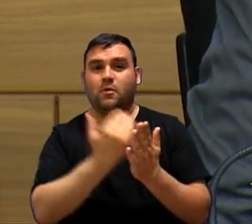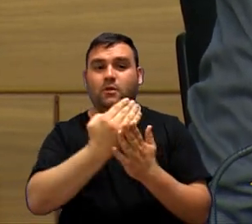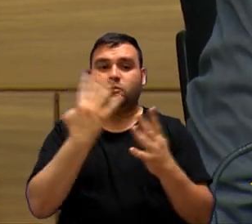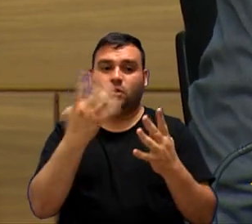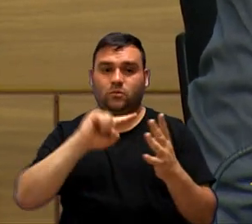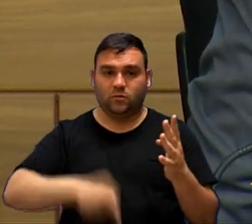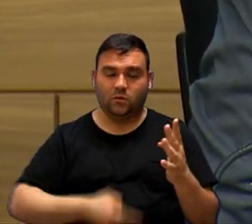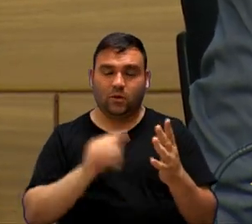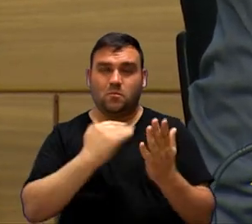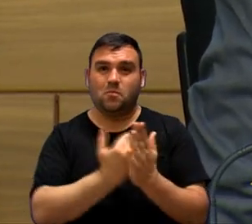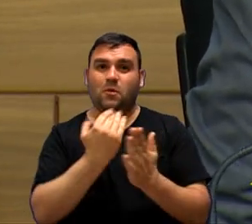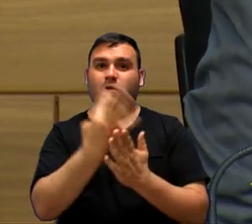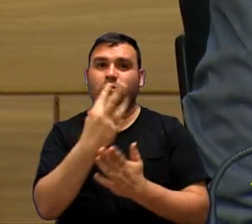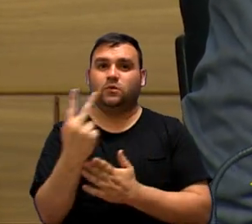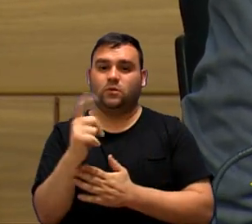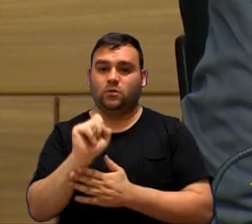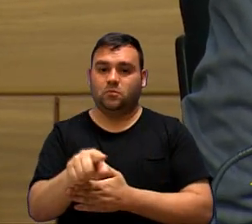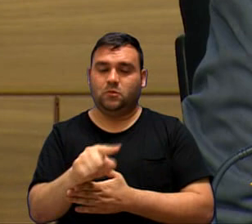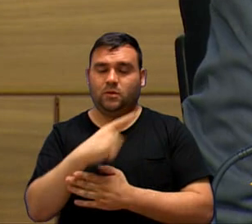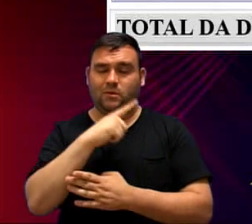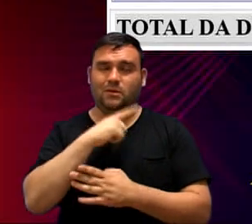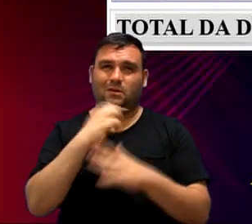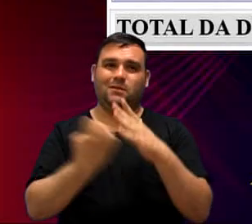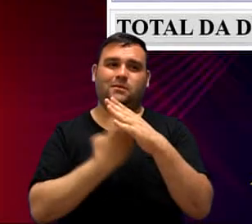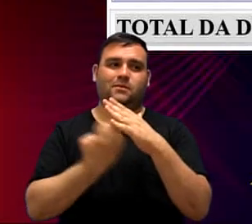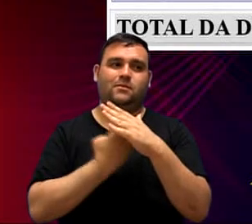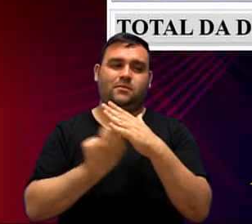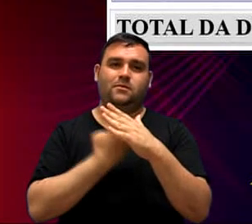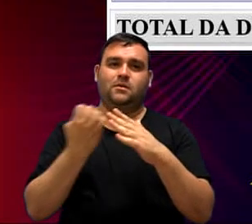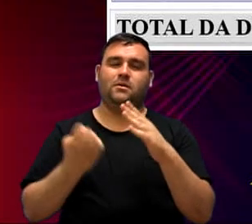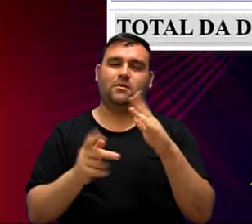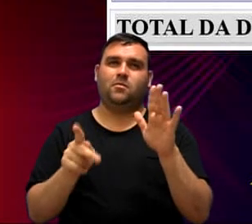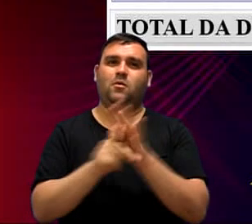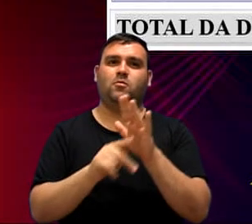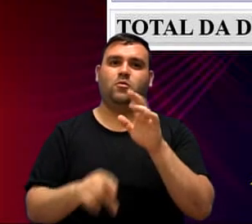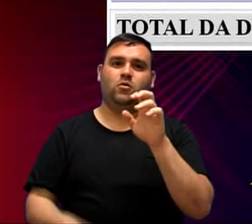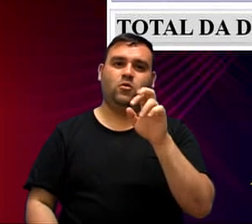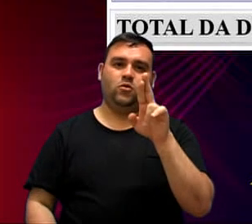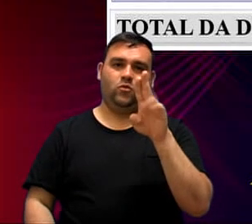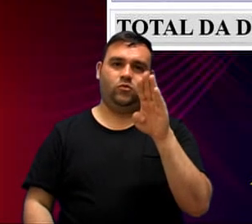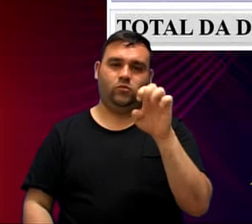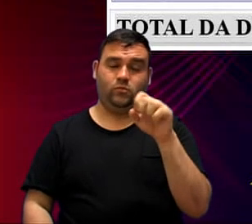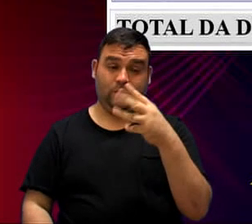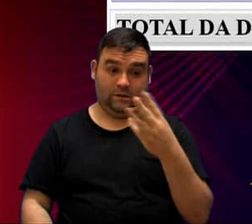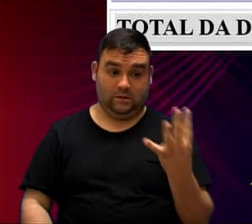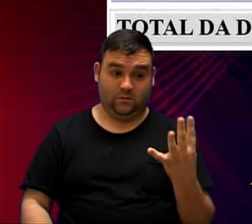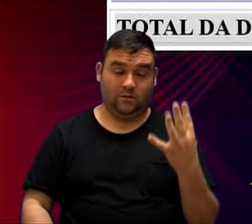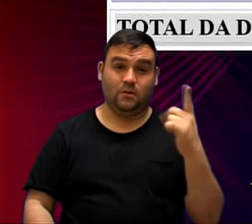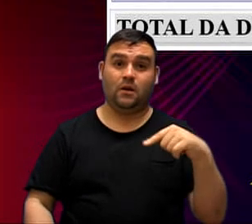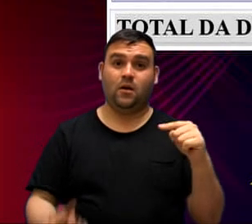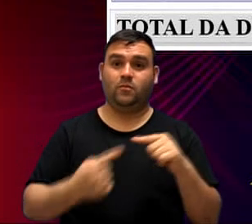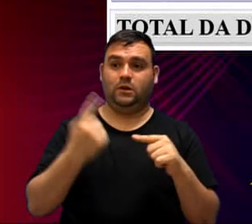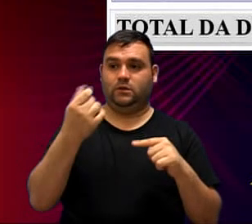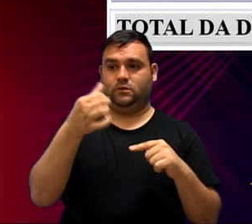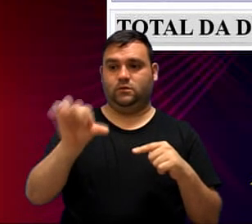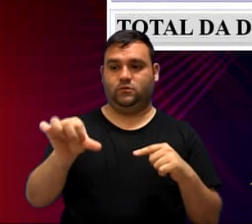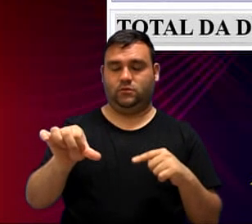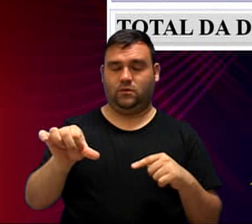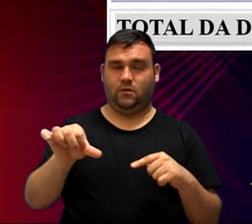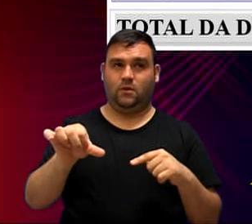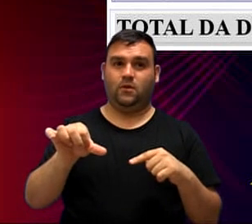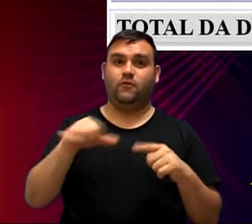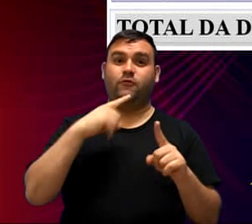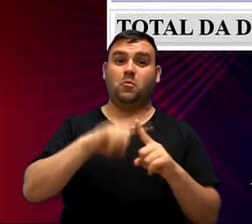4 milhões, mais os 42 mil da empresa URBS. Então, esse 34 está dentro do 109. Então, é